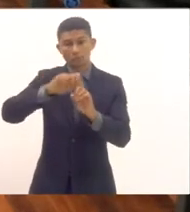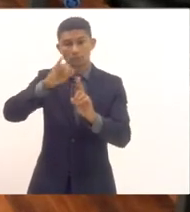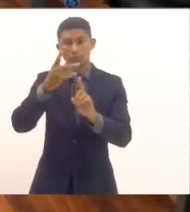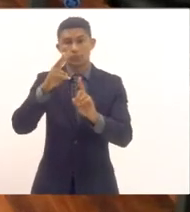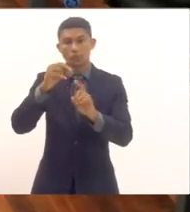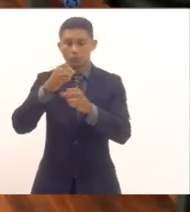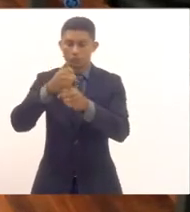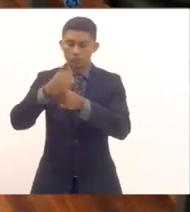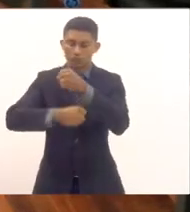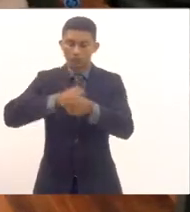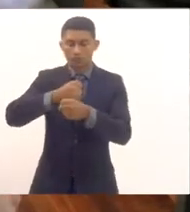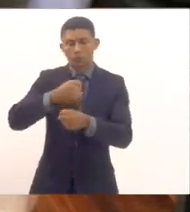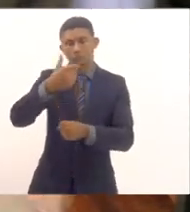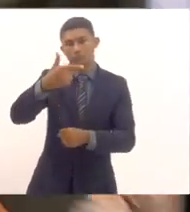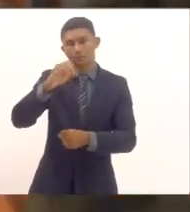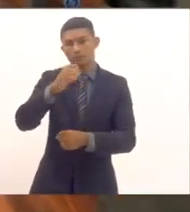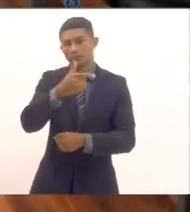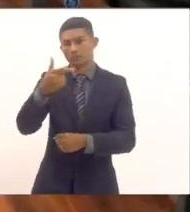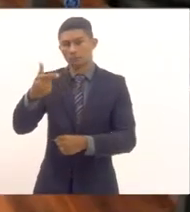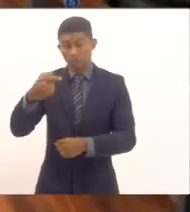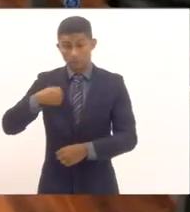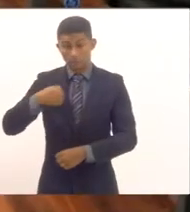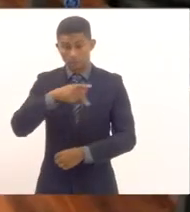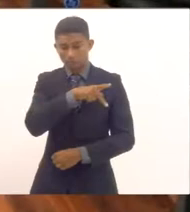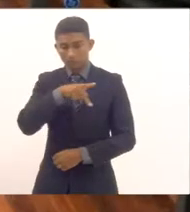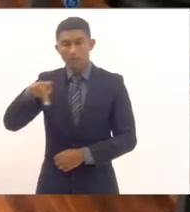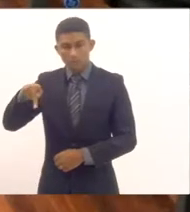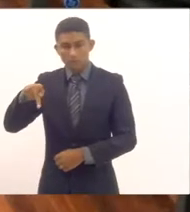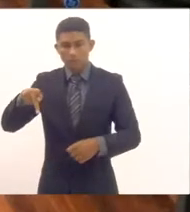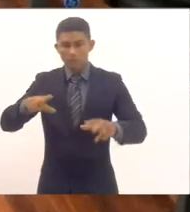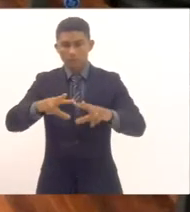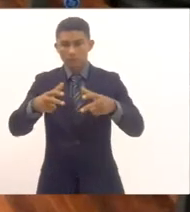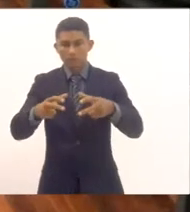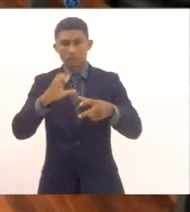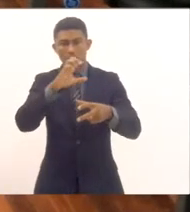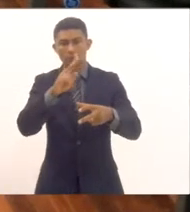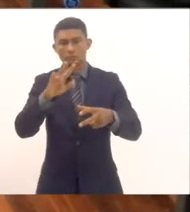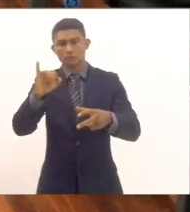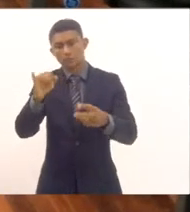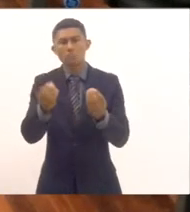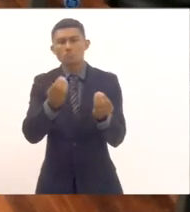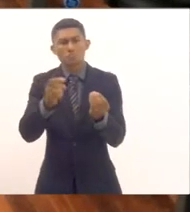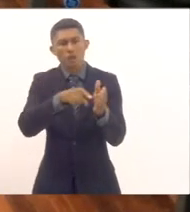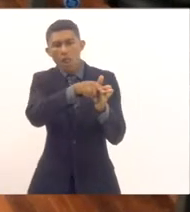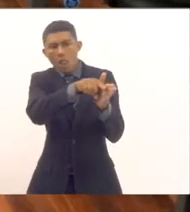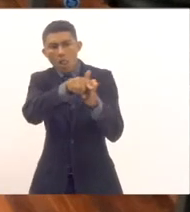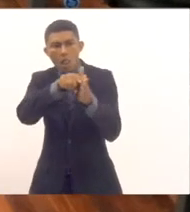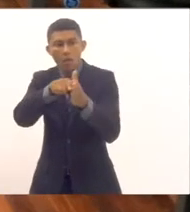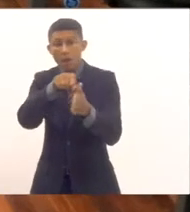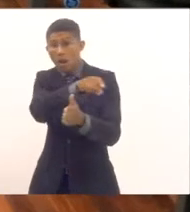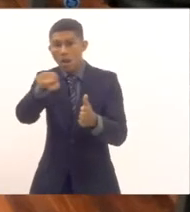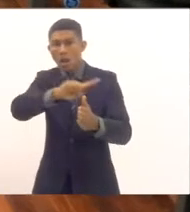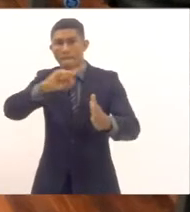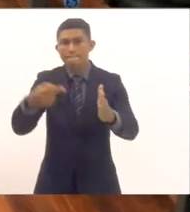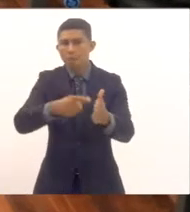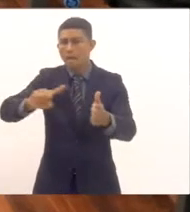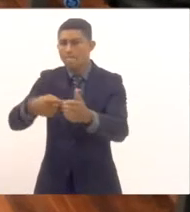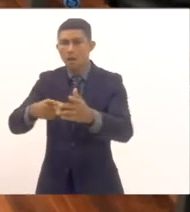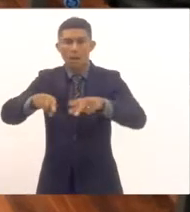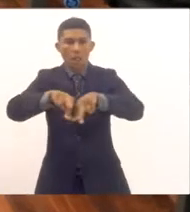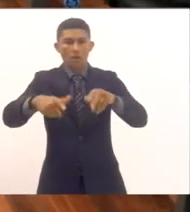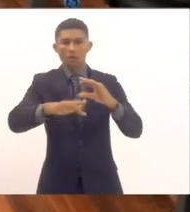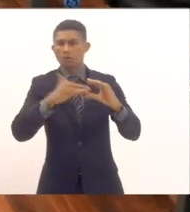de 2002 na condição de presidente da Comissão parlamentar de inquérito destinada a investigar de anúncios apurar